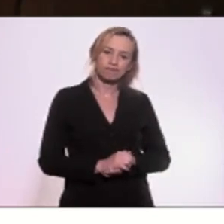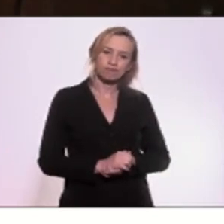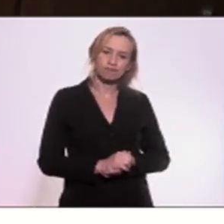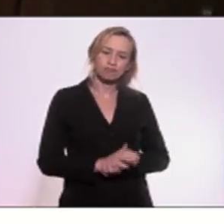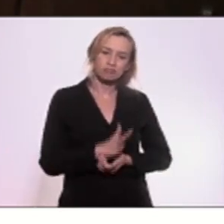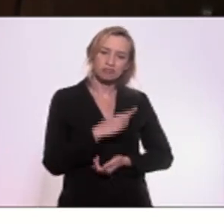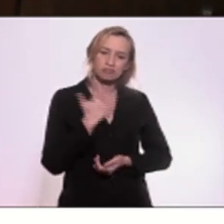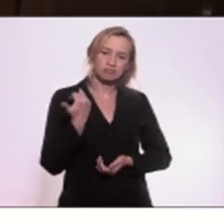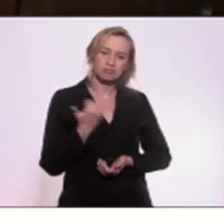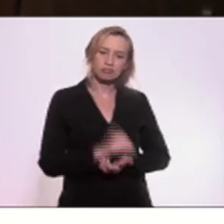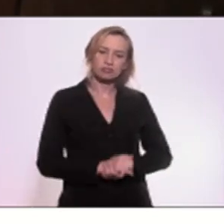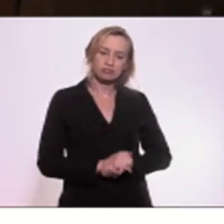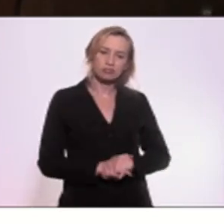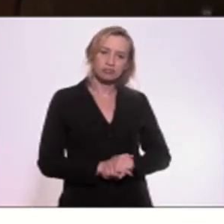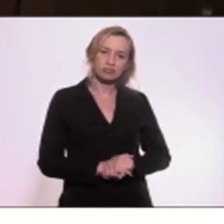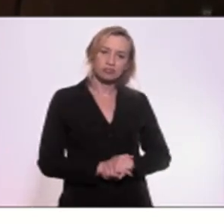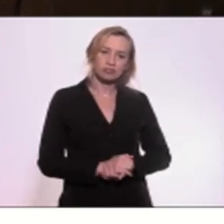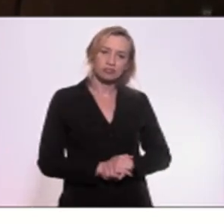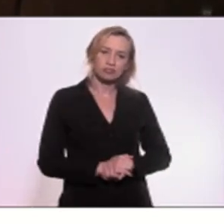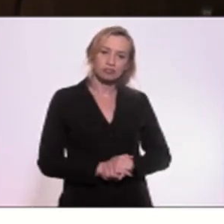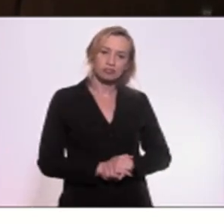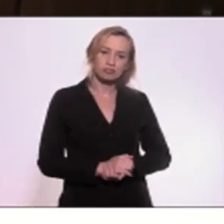esse assassinato